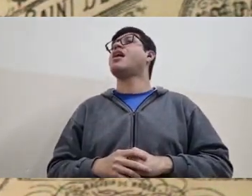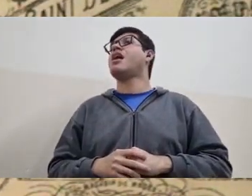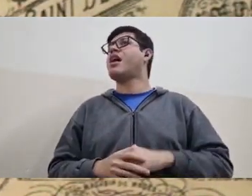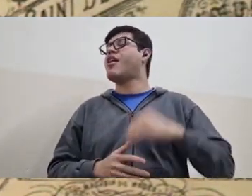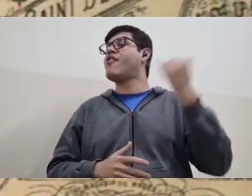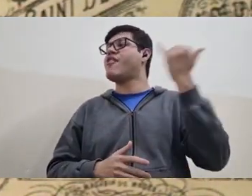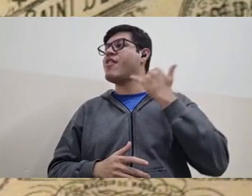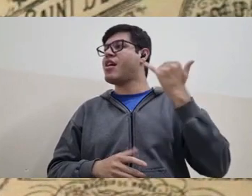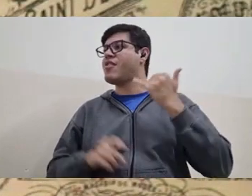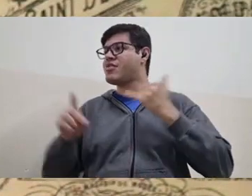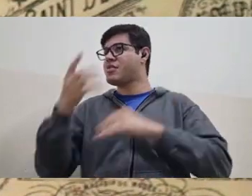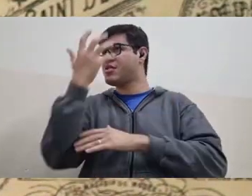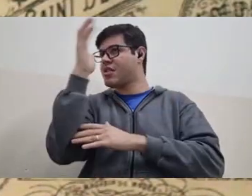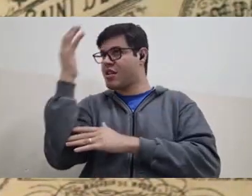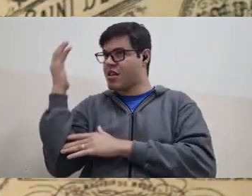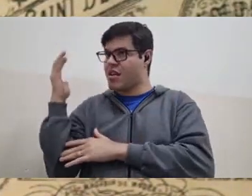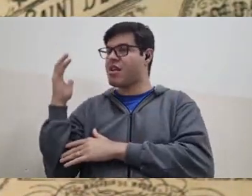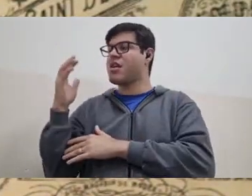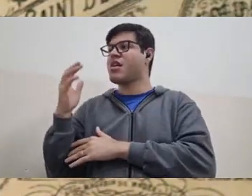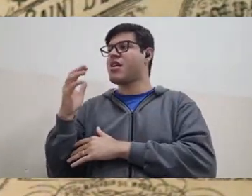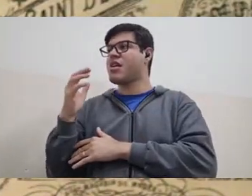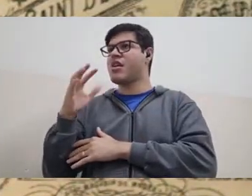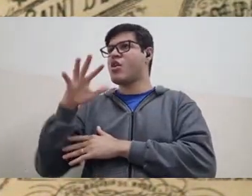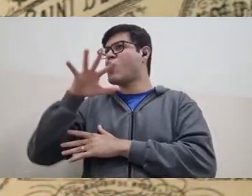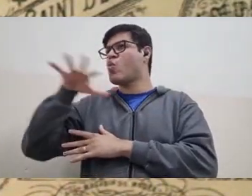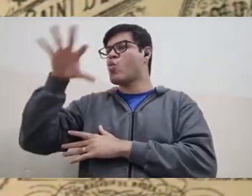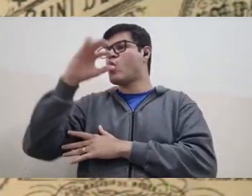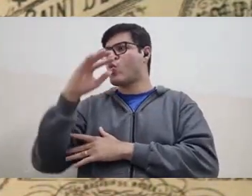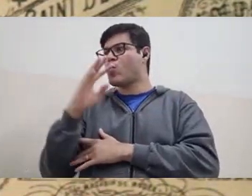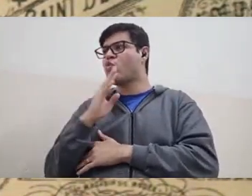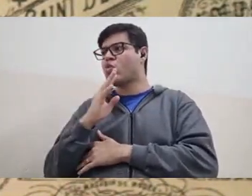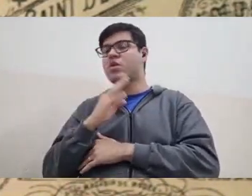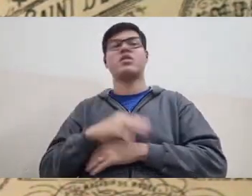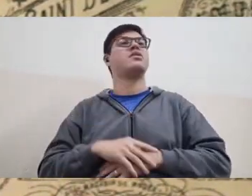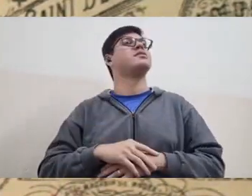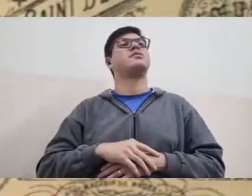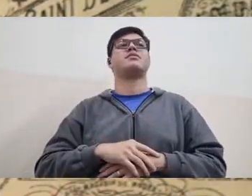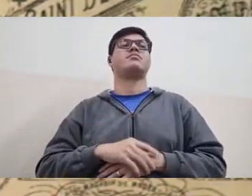tudo de meio ambiente, verdade? Não é verdade, não. A gente está sempre aprendendo.